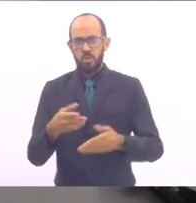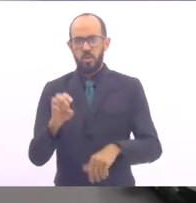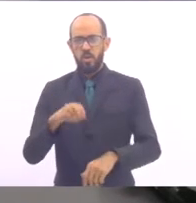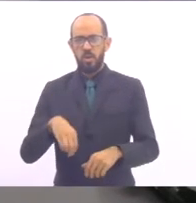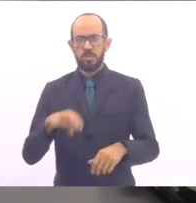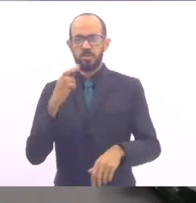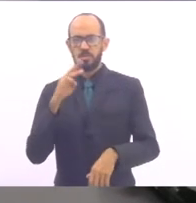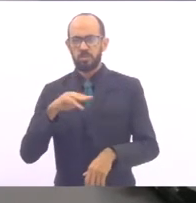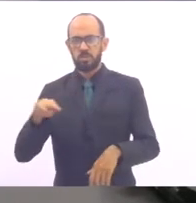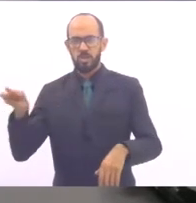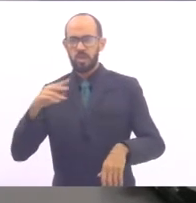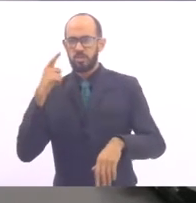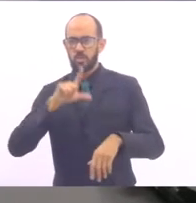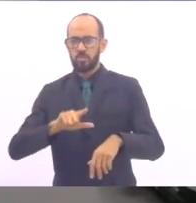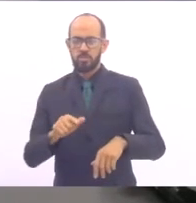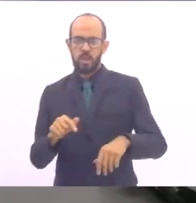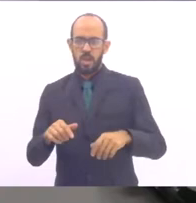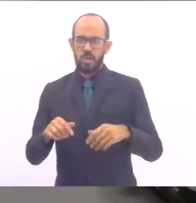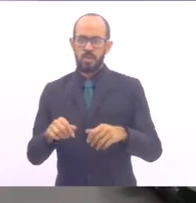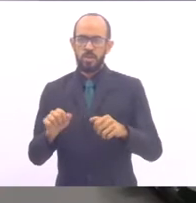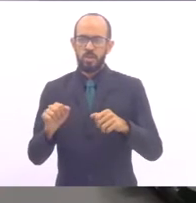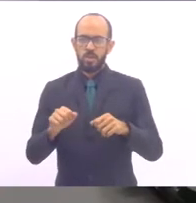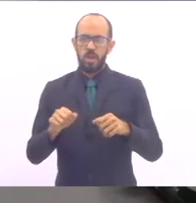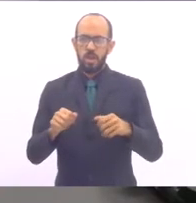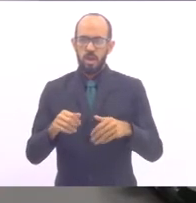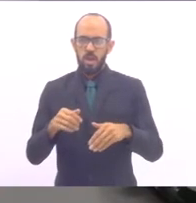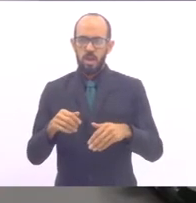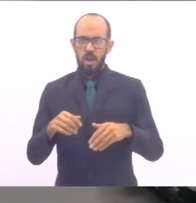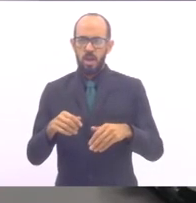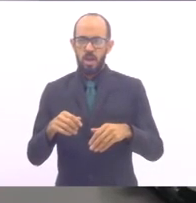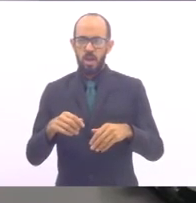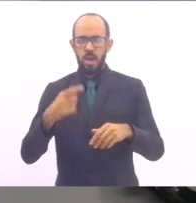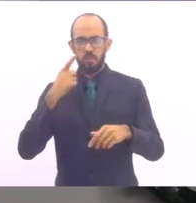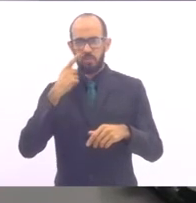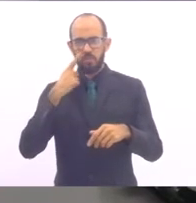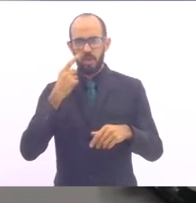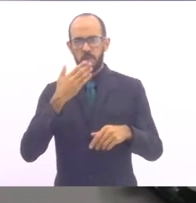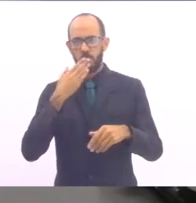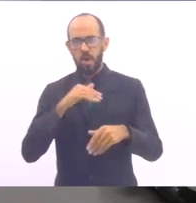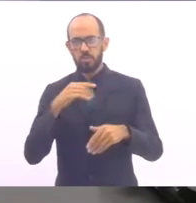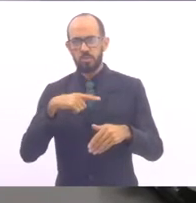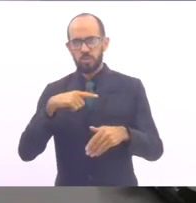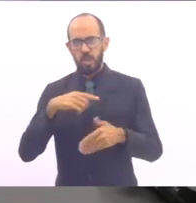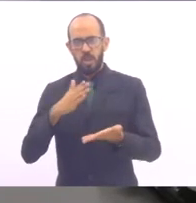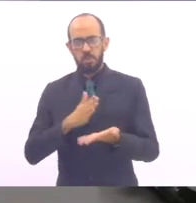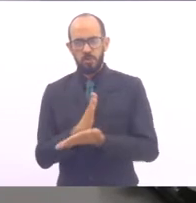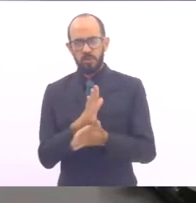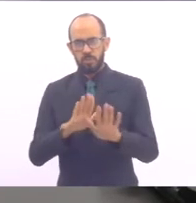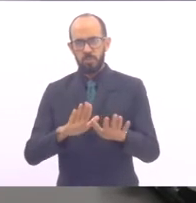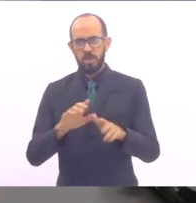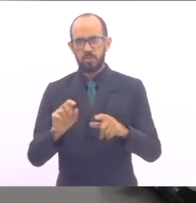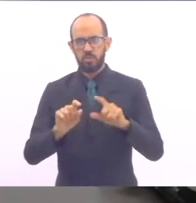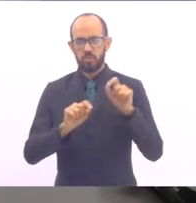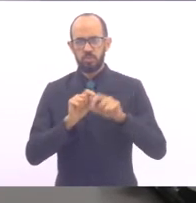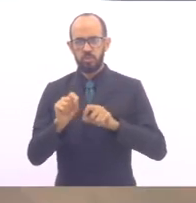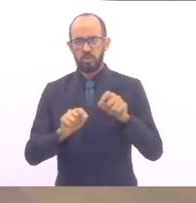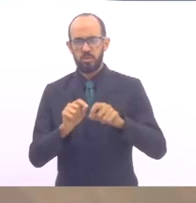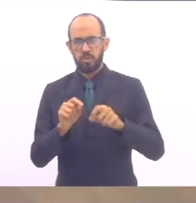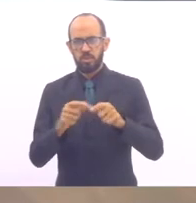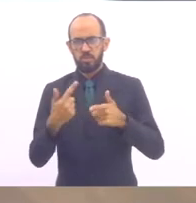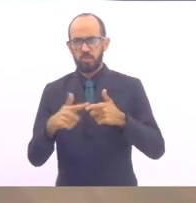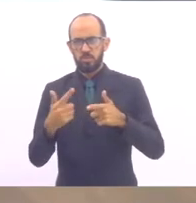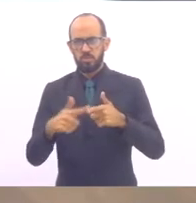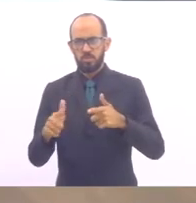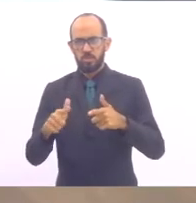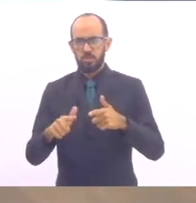consegue emitir os que estão aptos a estar dentro da inelegibilidade. Agora, questões voltadas para...